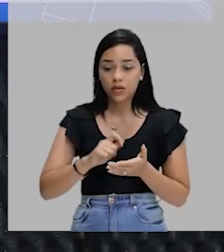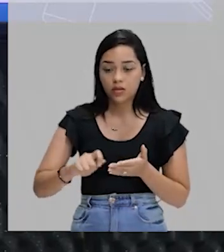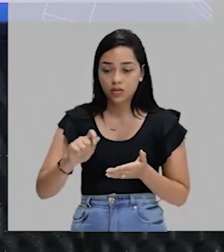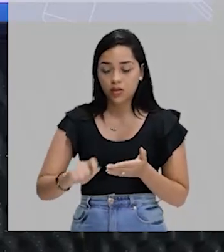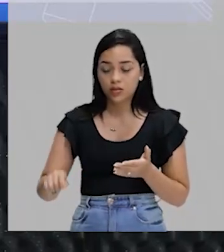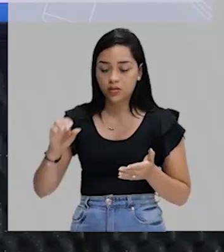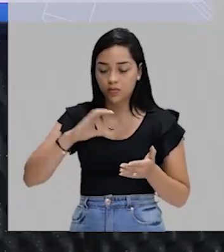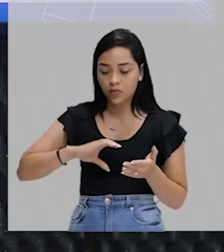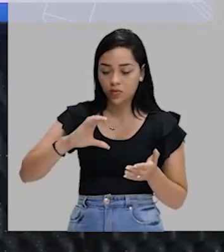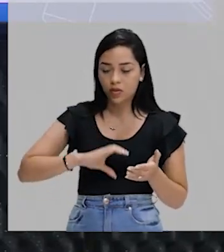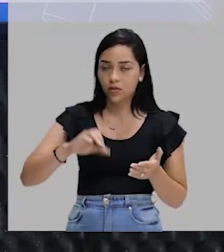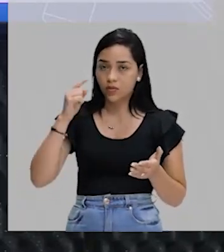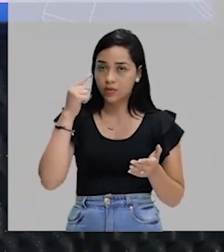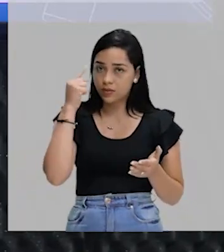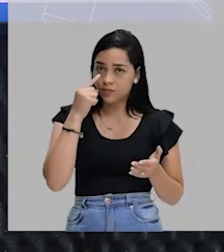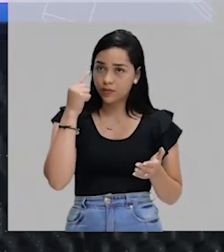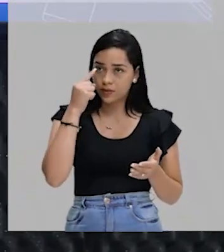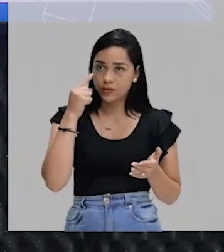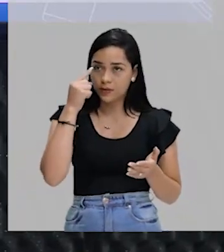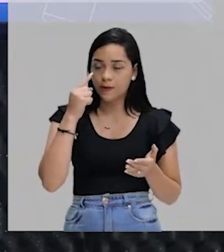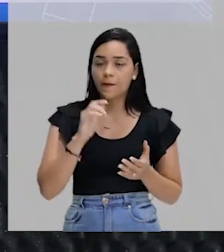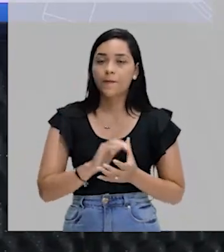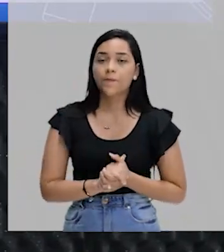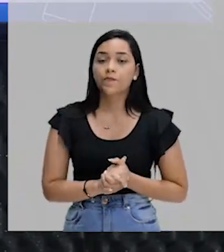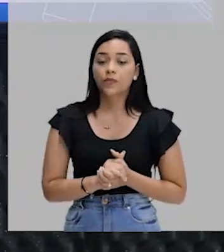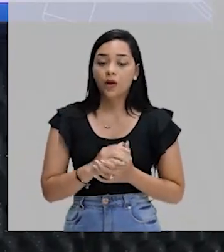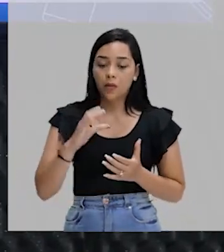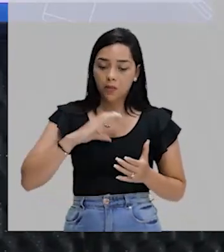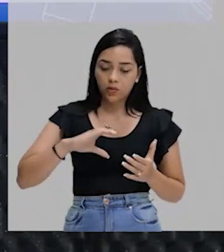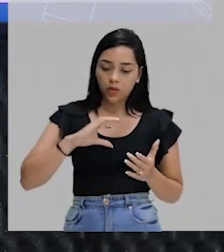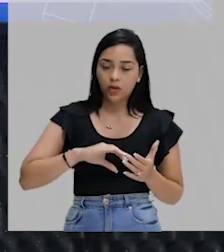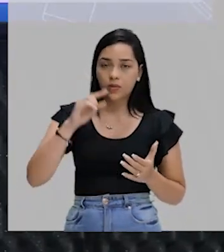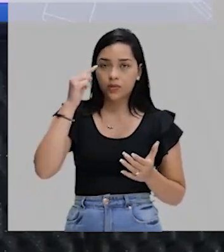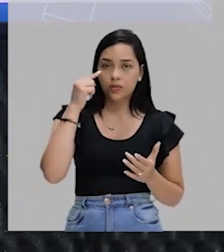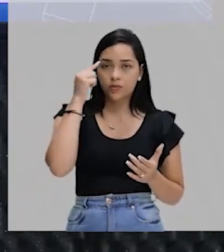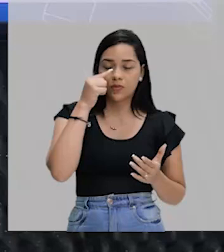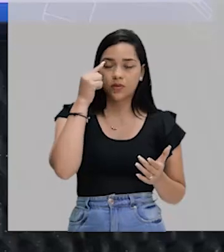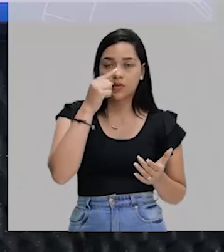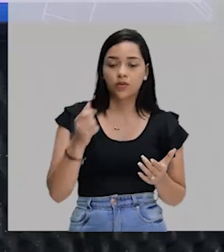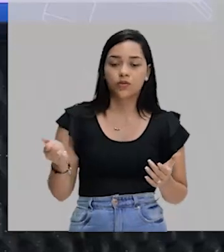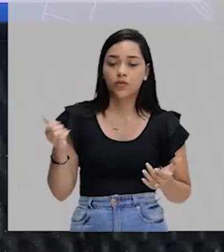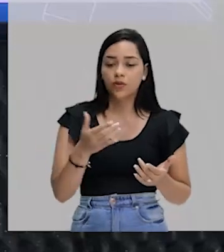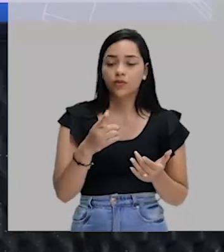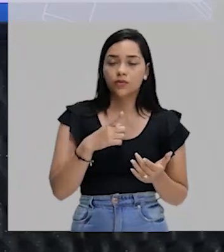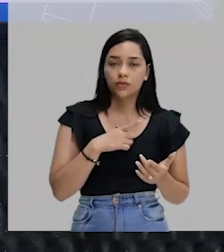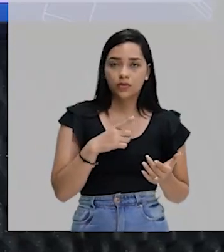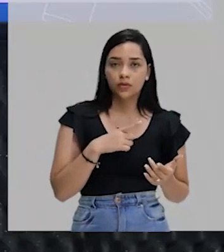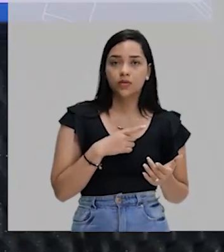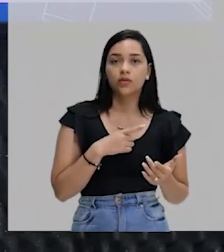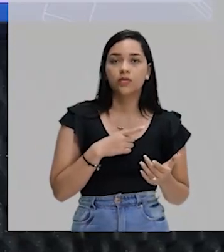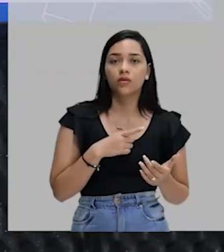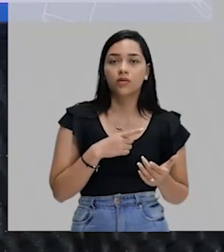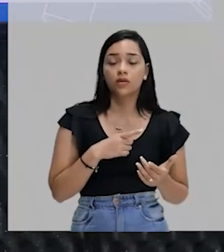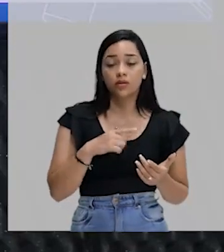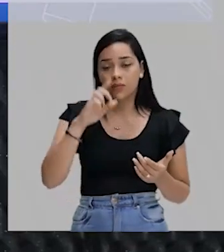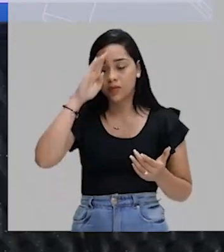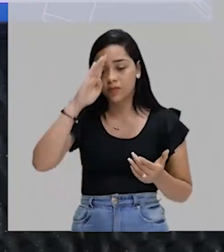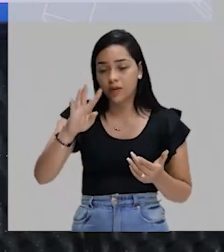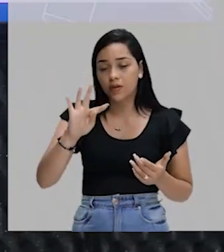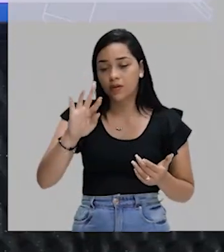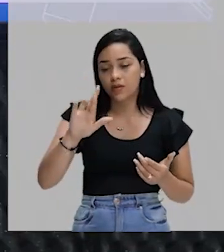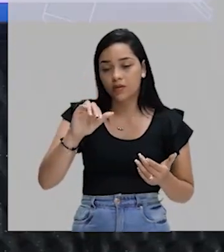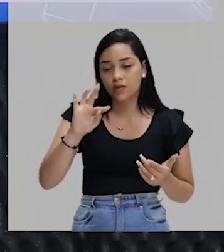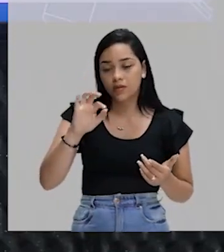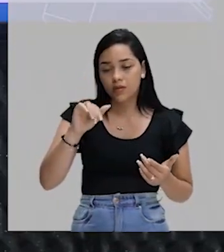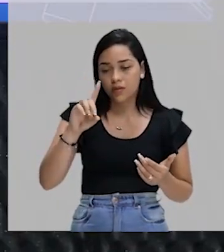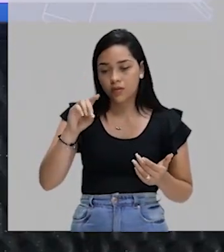entre Portugal e Espanha. Portugal e Espanha assinaram novos tratados de limites e fronteiras. E um dos principais tratados que